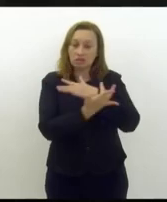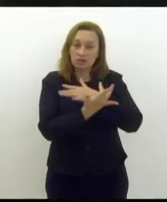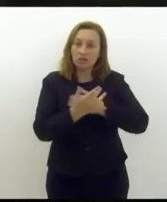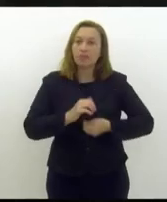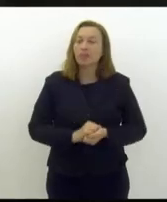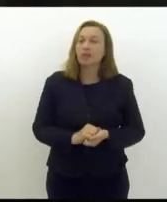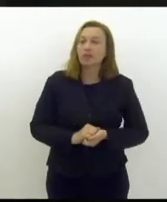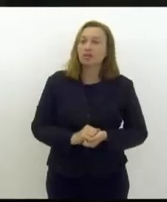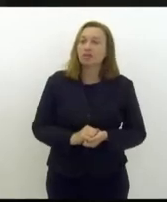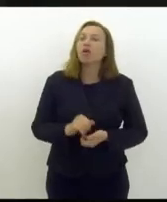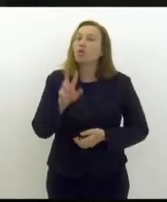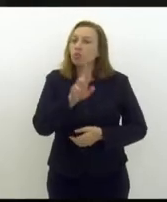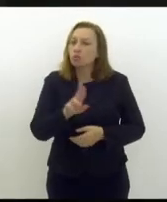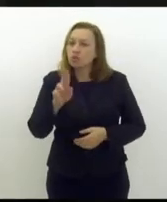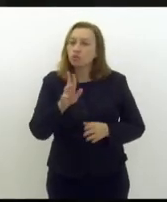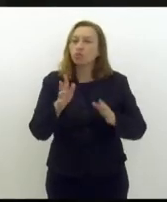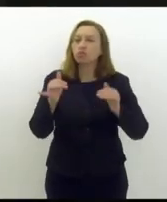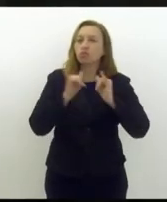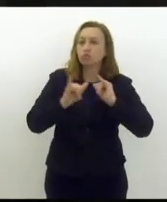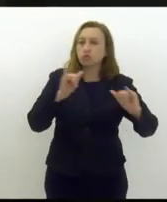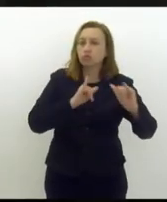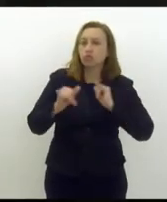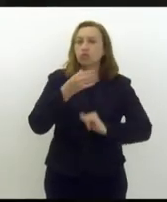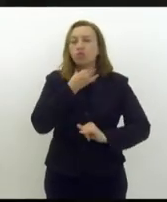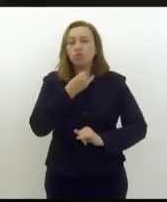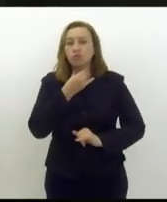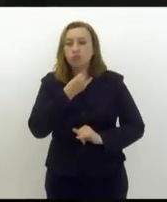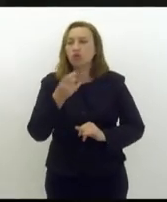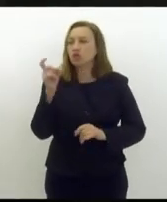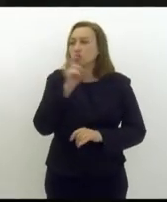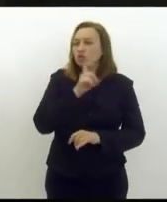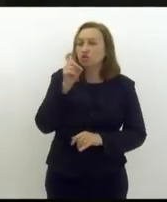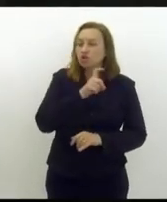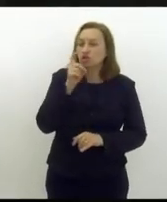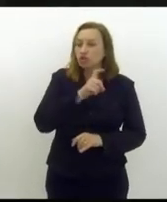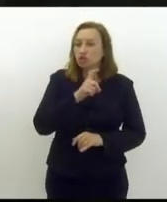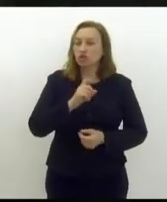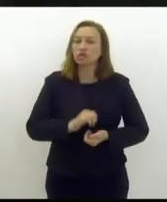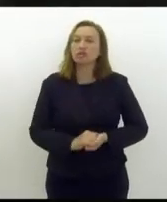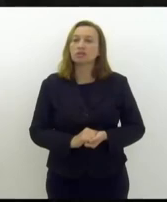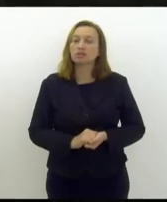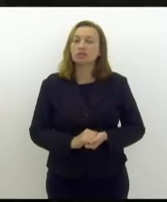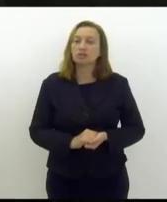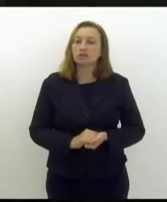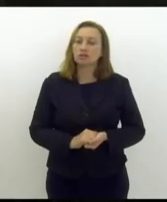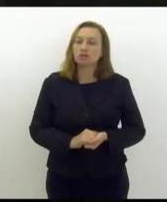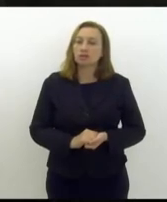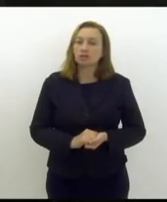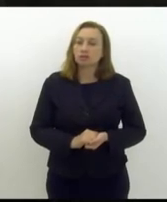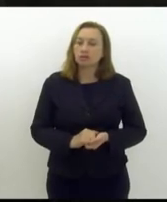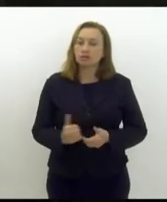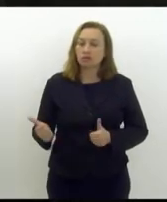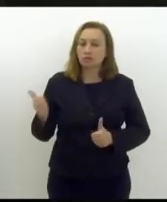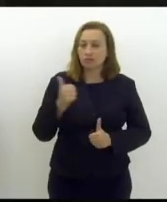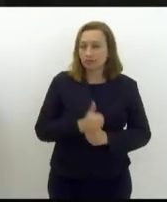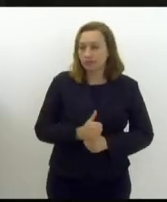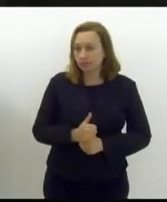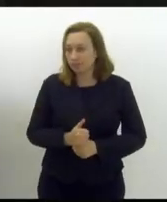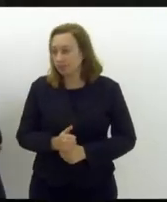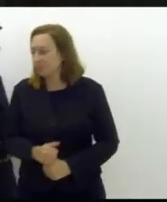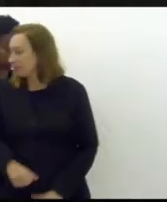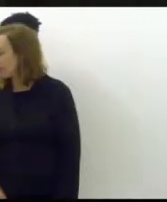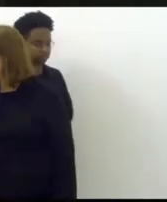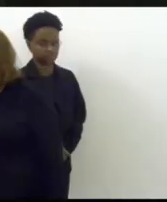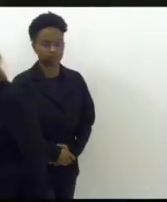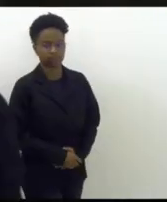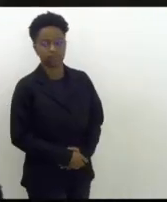com a utilização de fake News com a utilização de mentiras em verdade para destituir essas mulheres